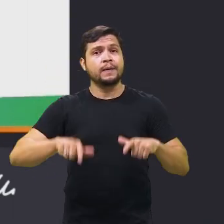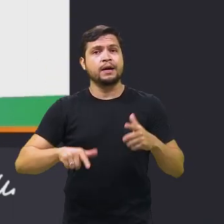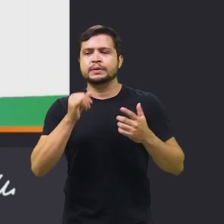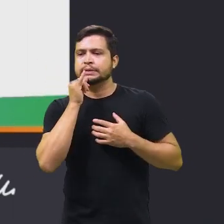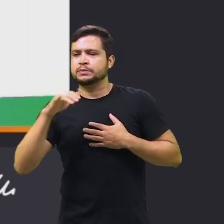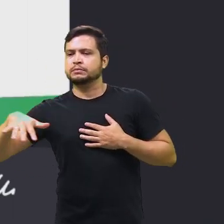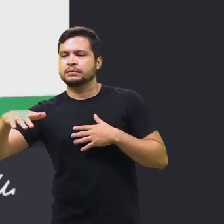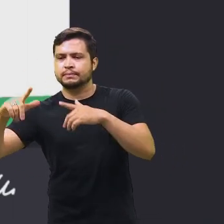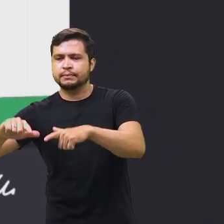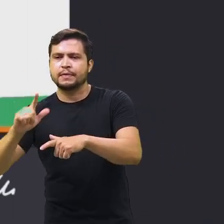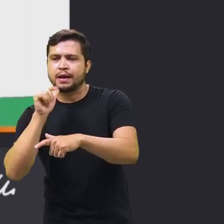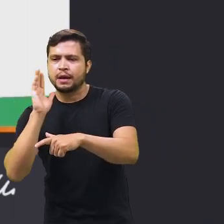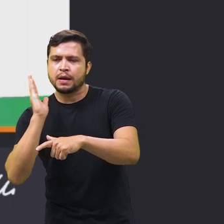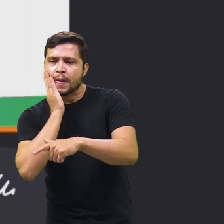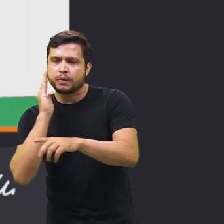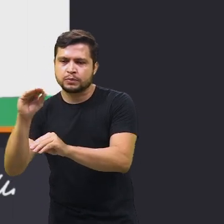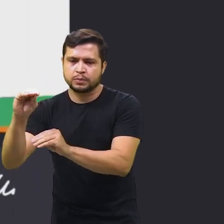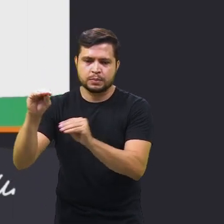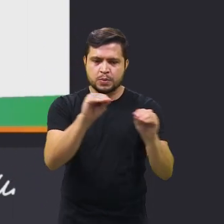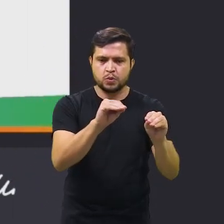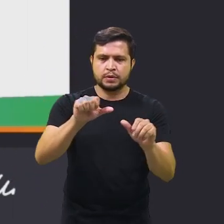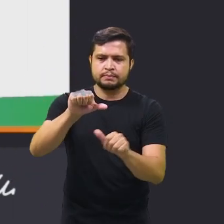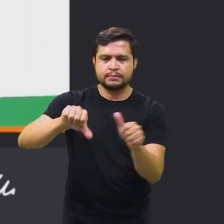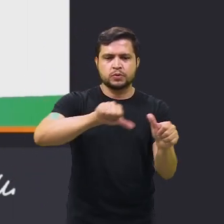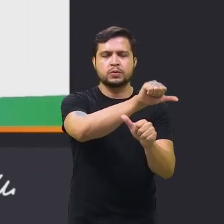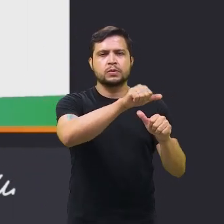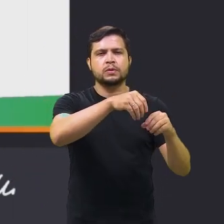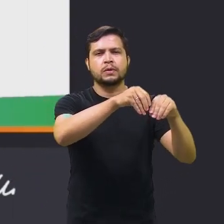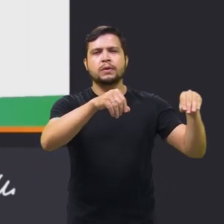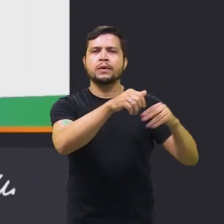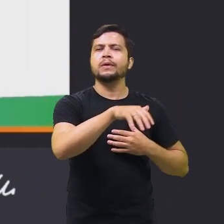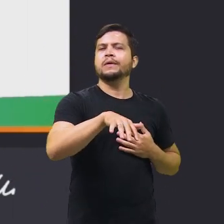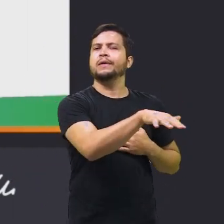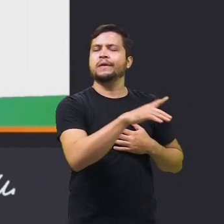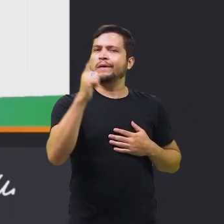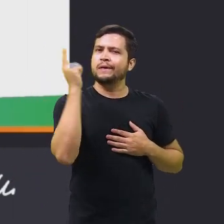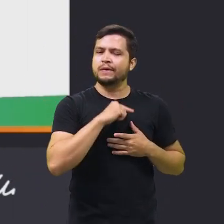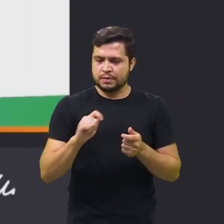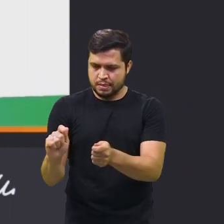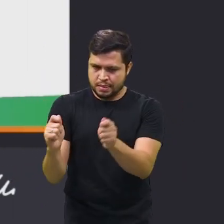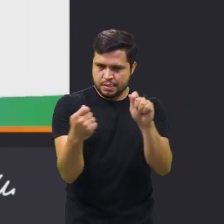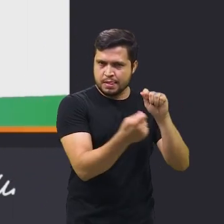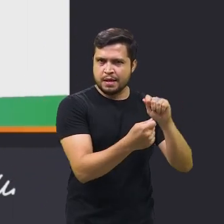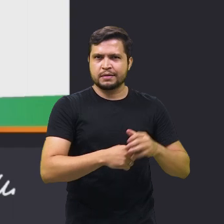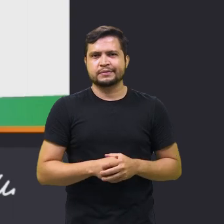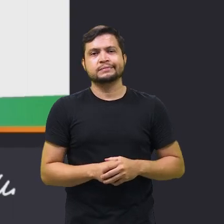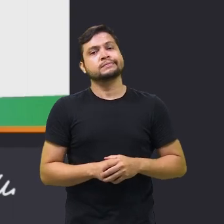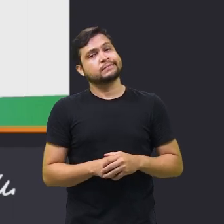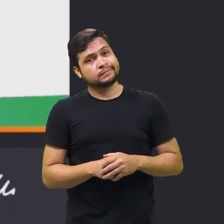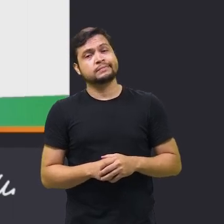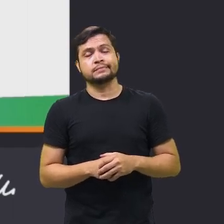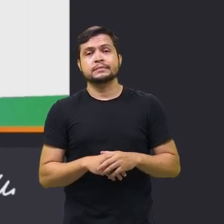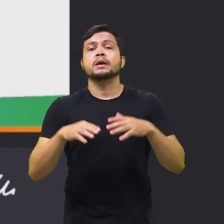ambiente aquático em direção ao ambiente terrestre, né? Essa independência e sobrevivência no ambiente terrestre. Qual das